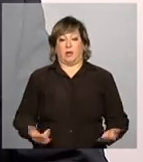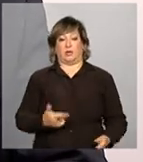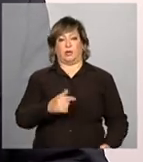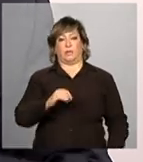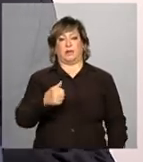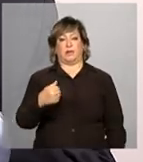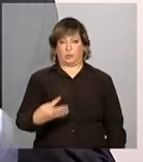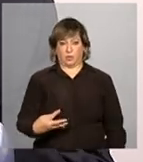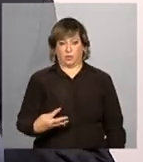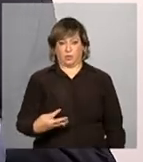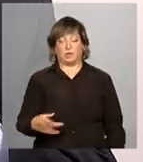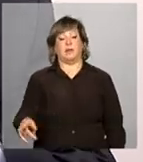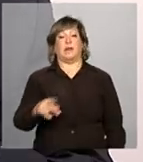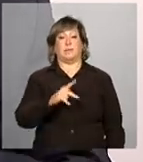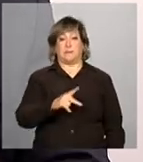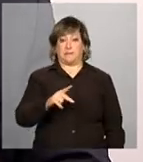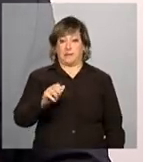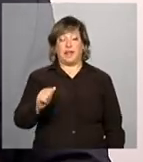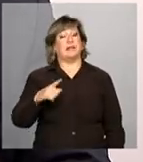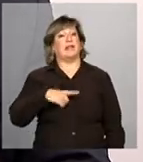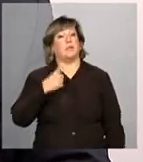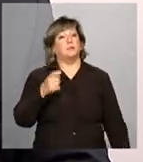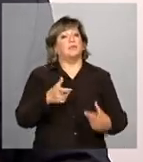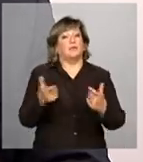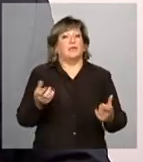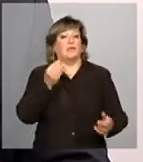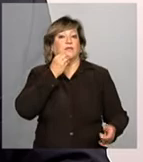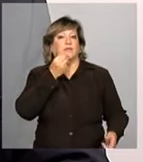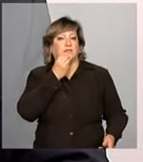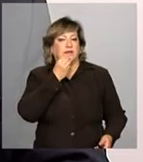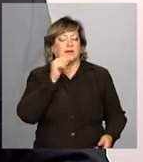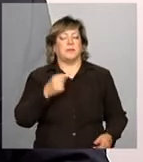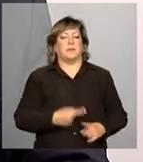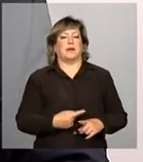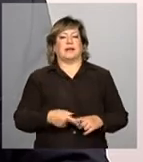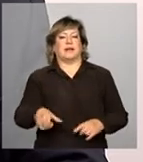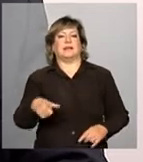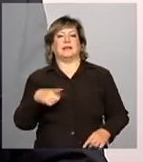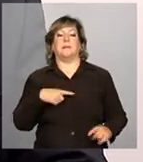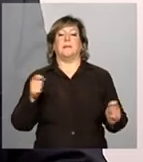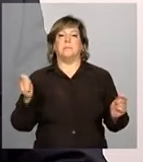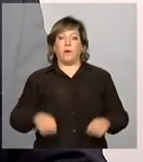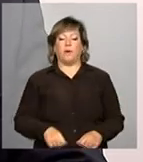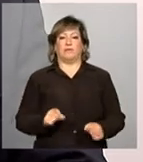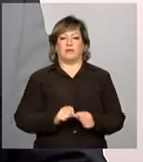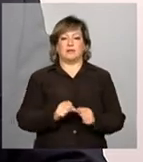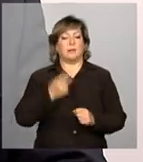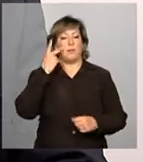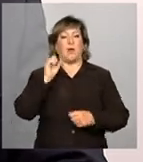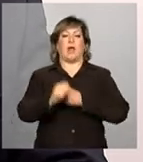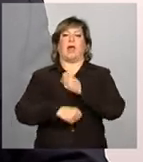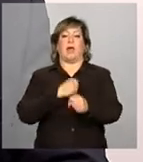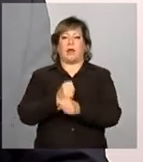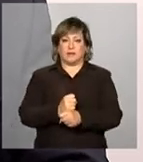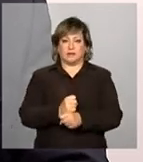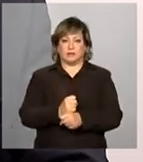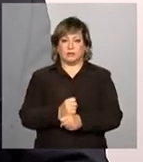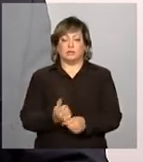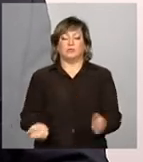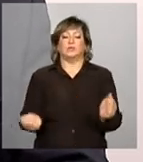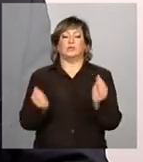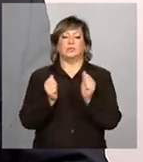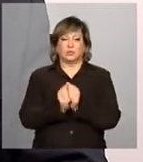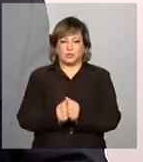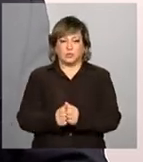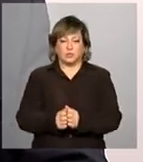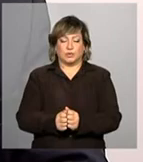2014 e PPA e tem uma vantagem ele ele pode ser realizado anualmente juntamente